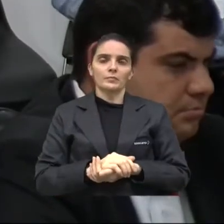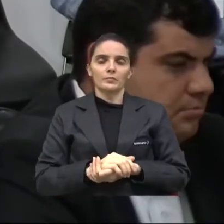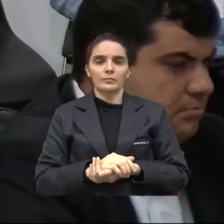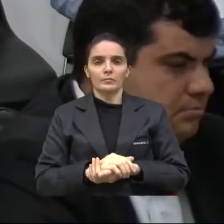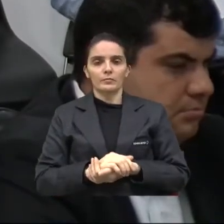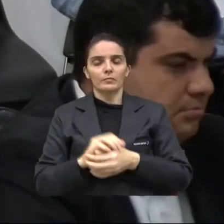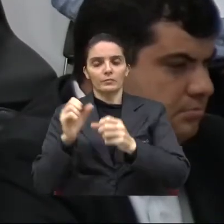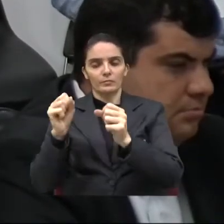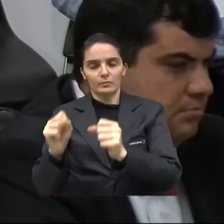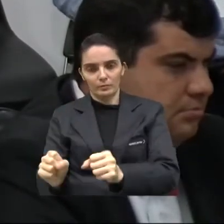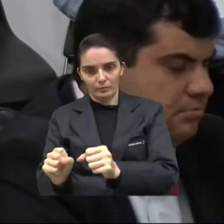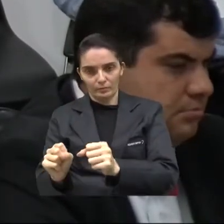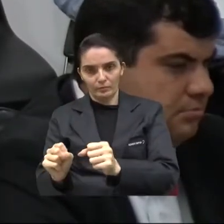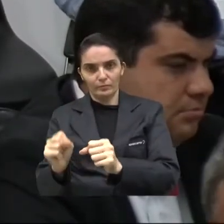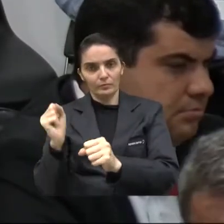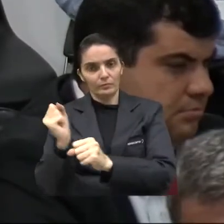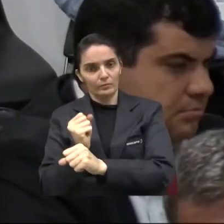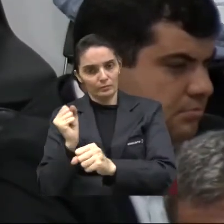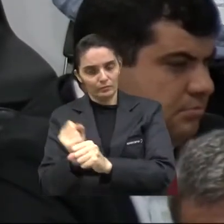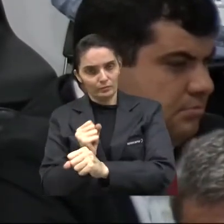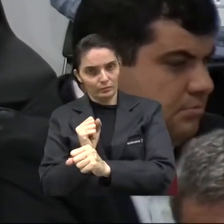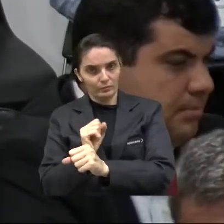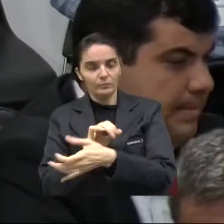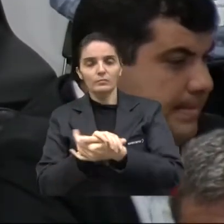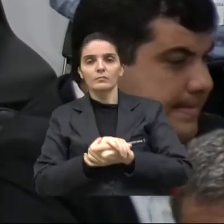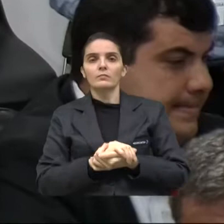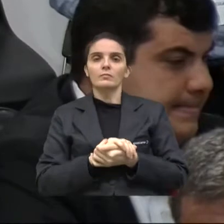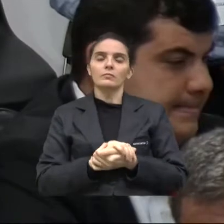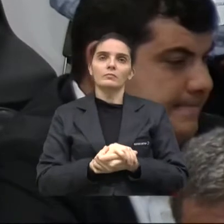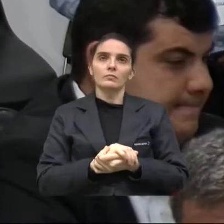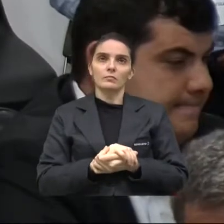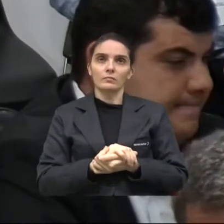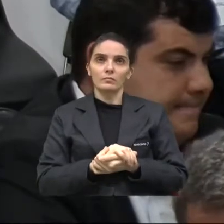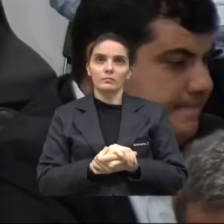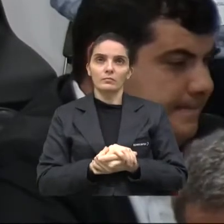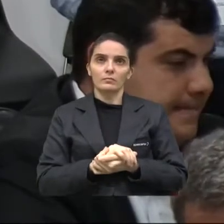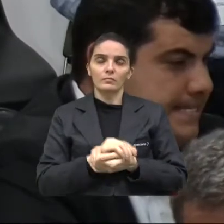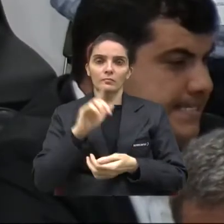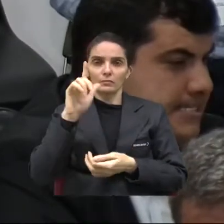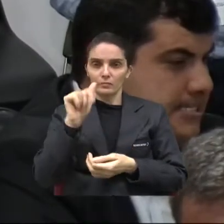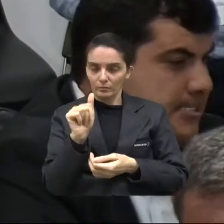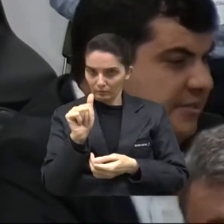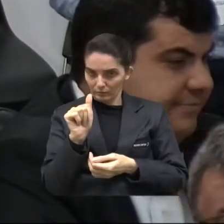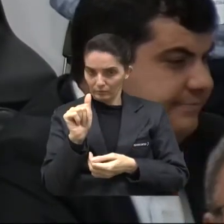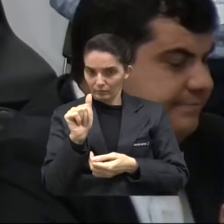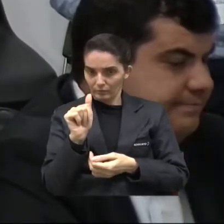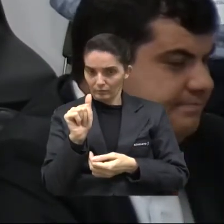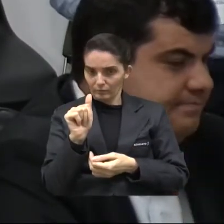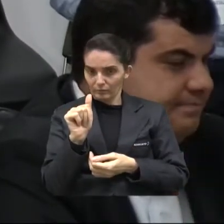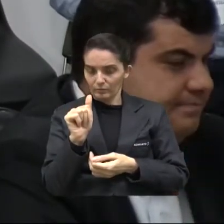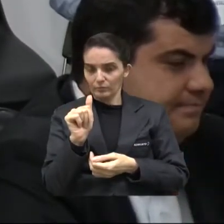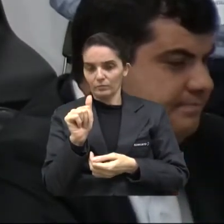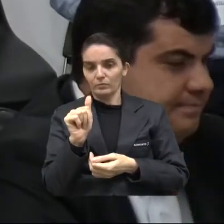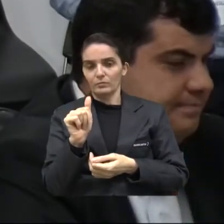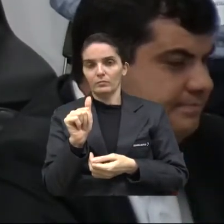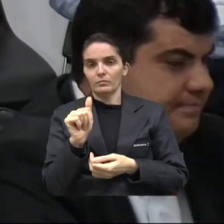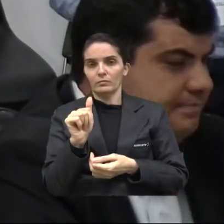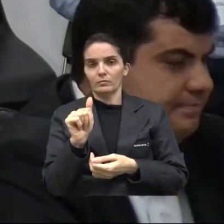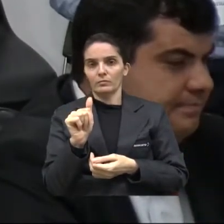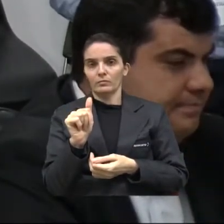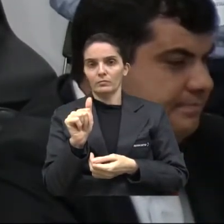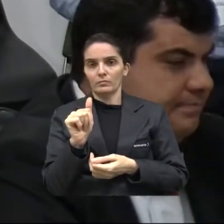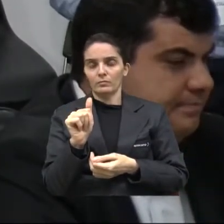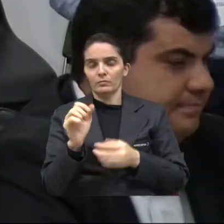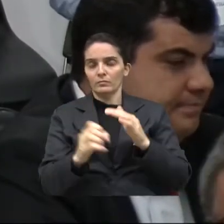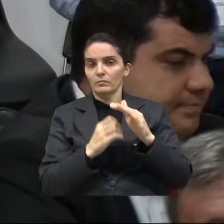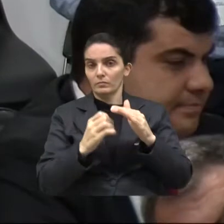possível fazer uma construção. Depois dessa possibilidade, havendo o interesse do